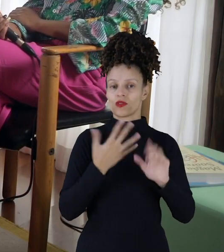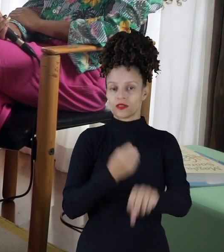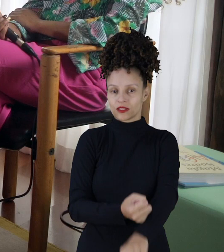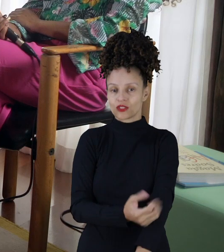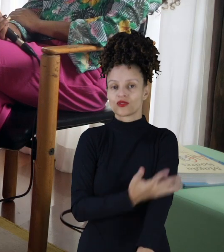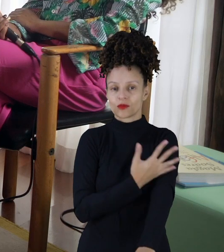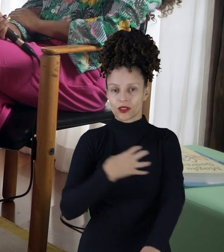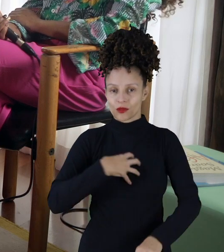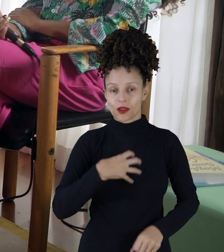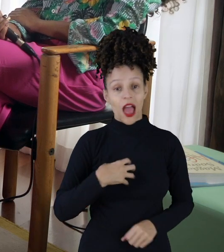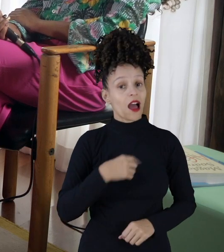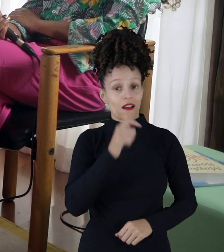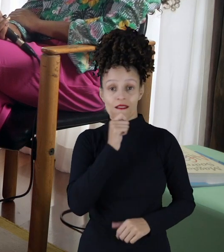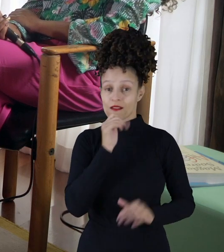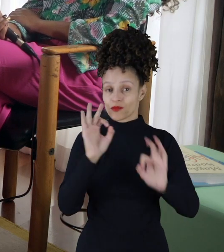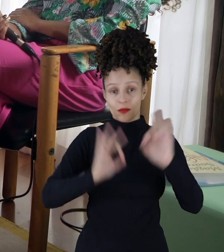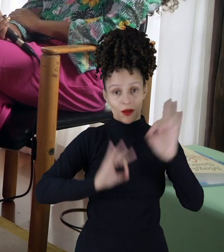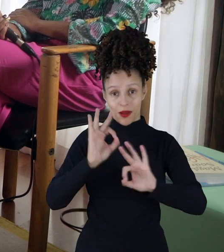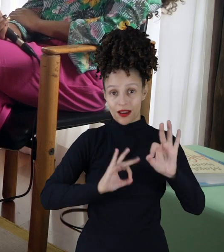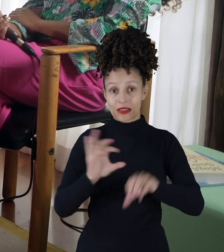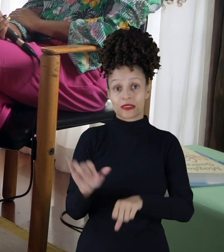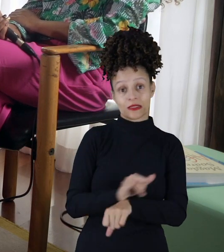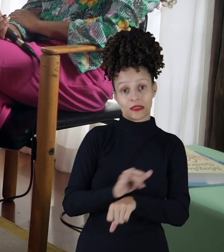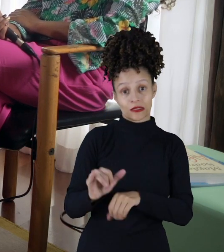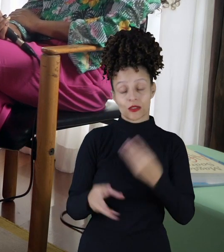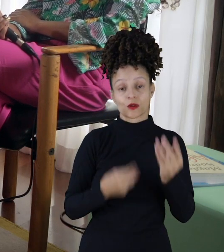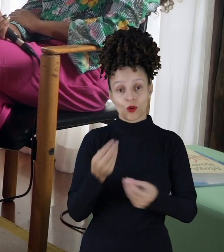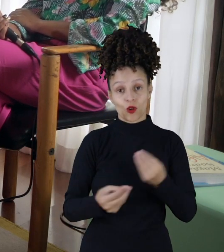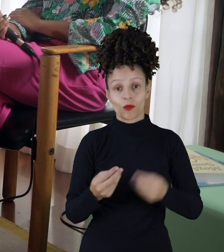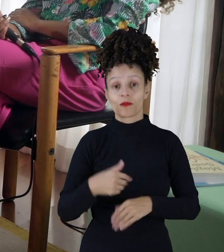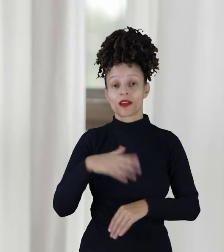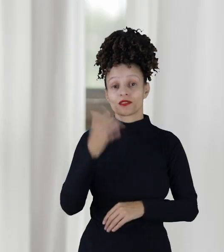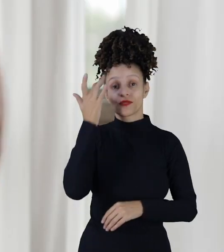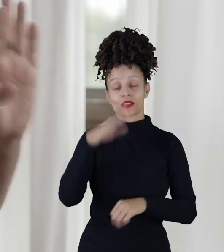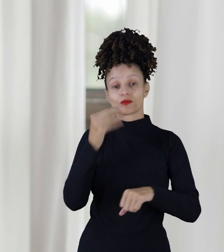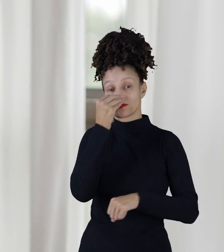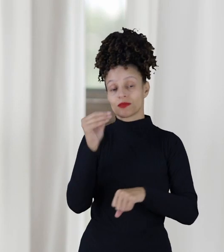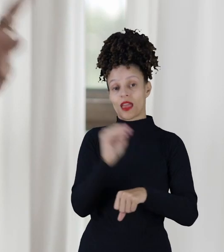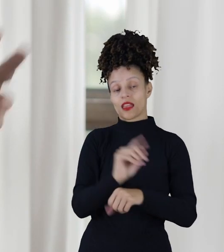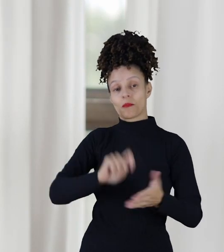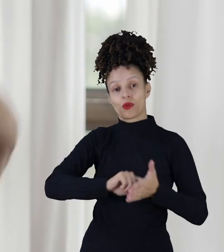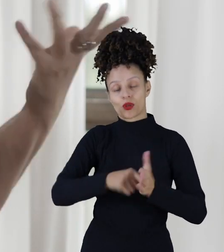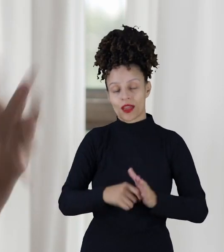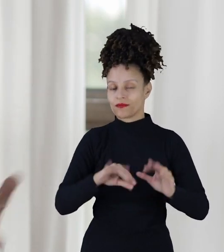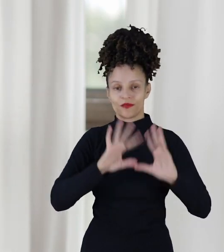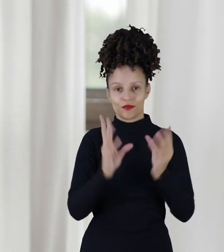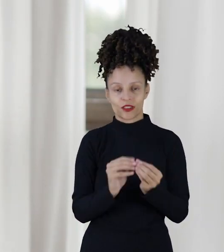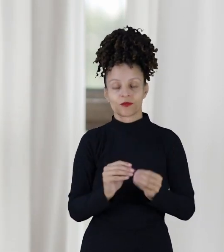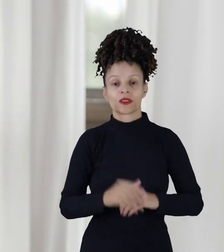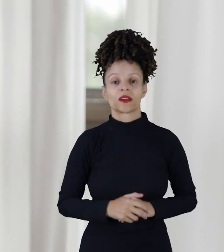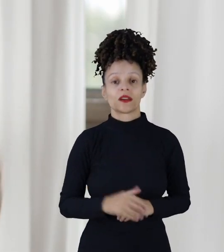nós emoções, sentimentos que às vezes a gente não está preparado para lidar. E aí é mais fácil eu rejeitar, afastar, bloquear,